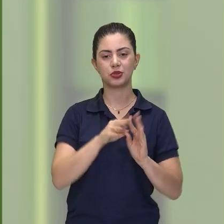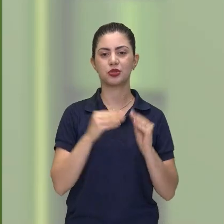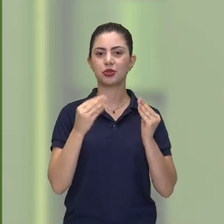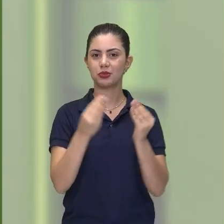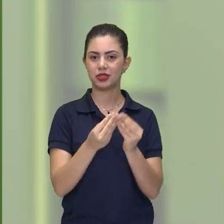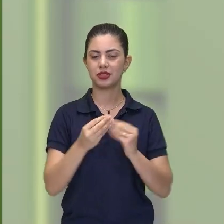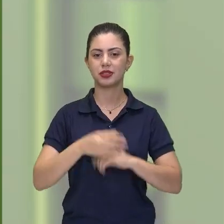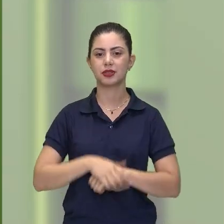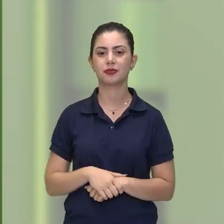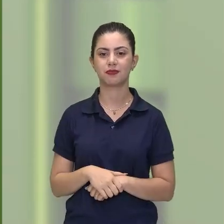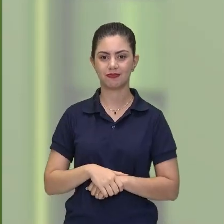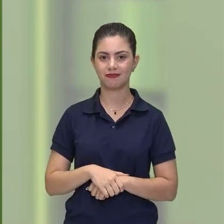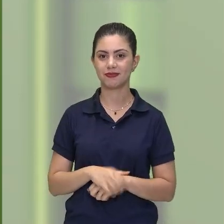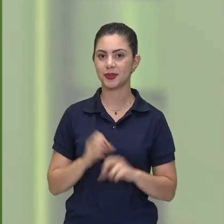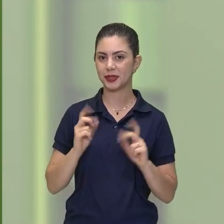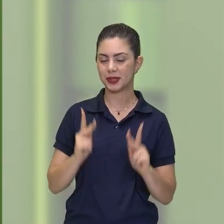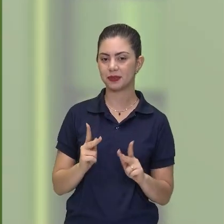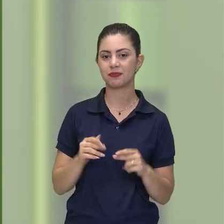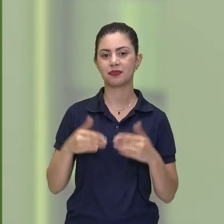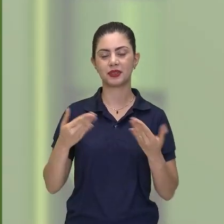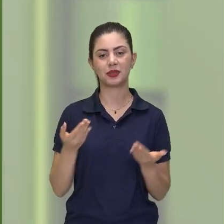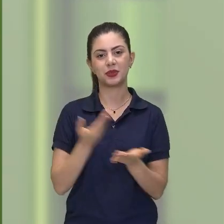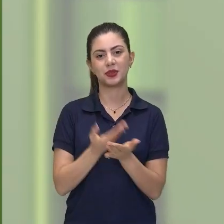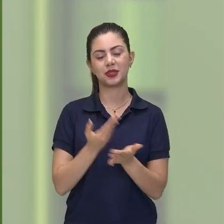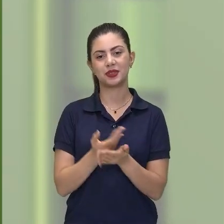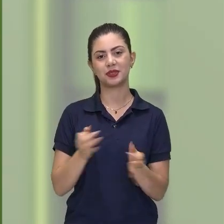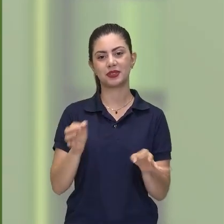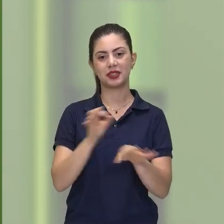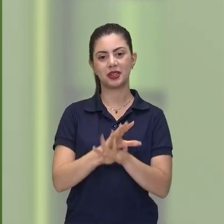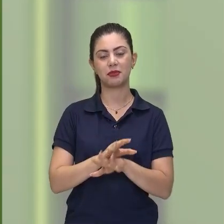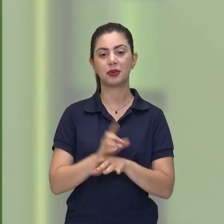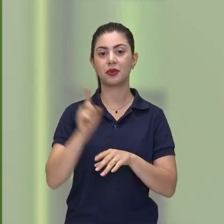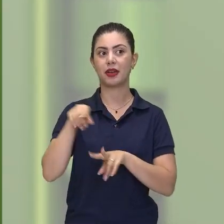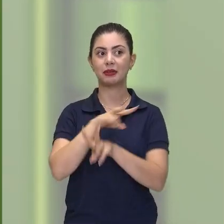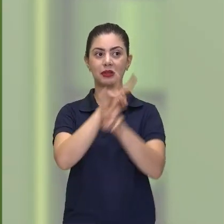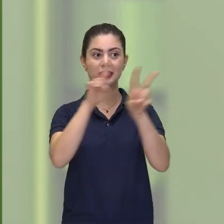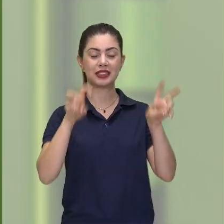pôde observar. Tá certo? Então, essa foi a nossa aula ali, falamos